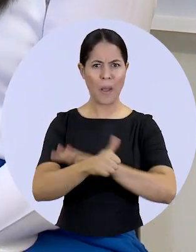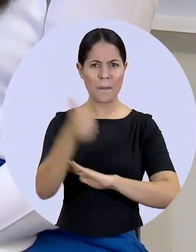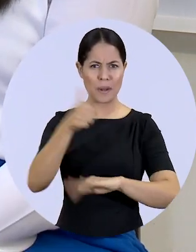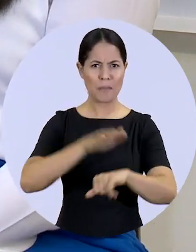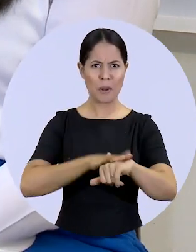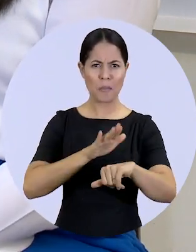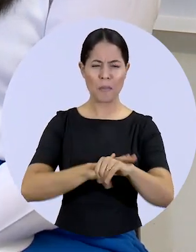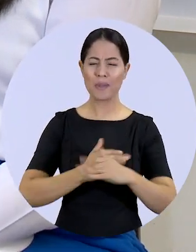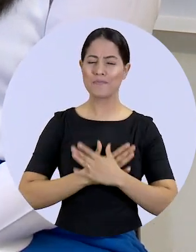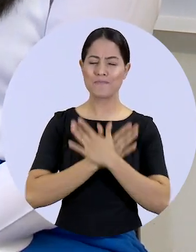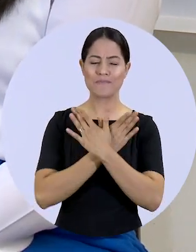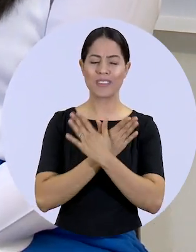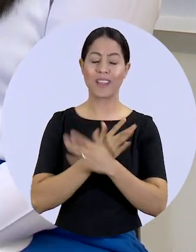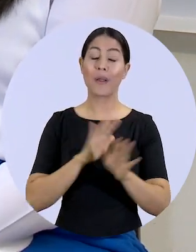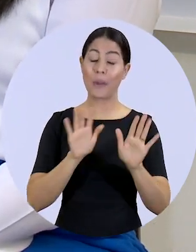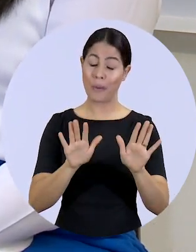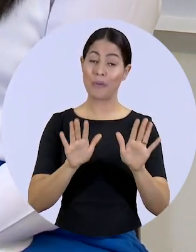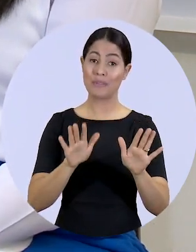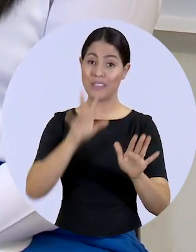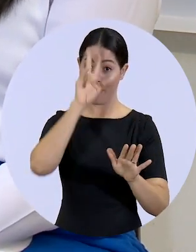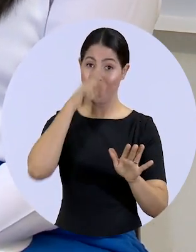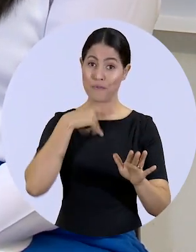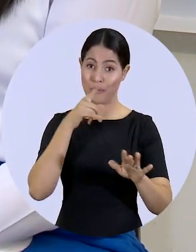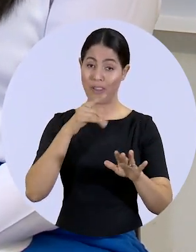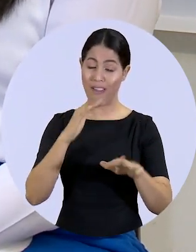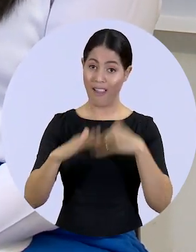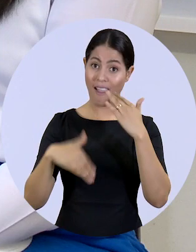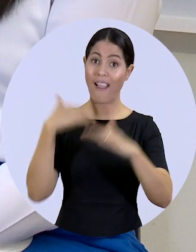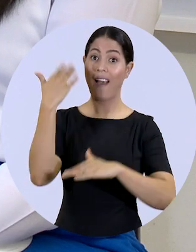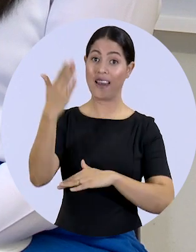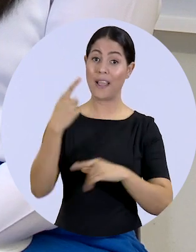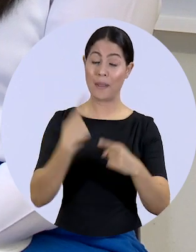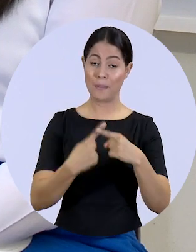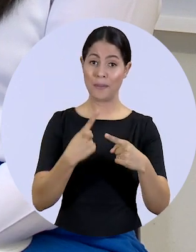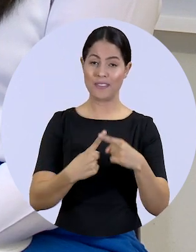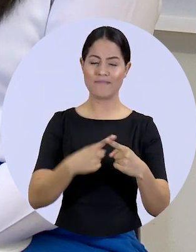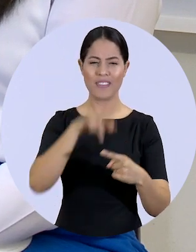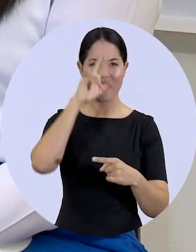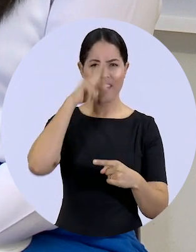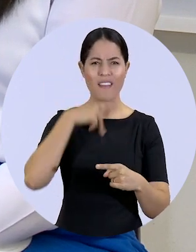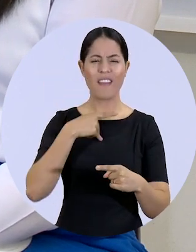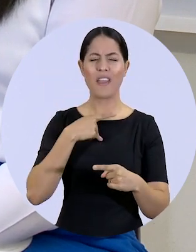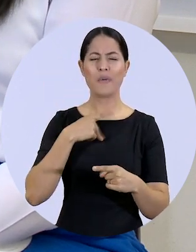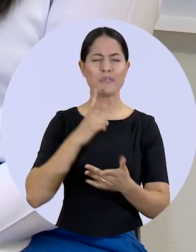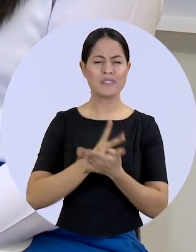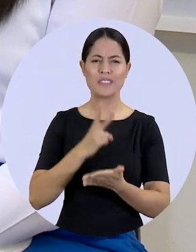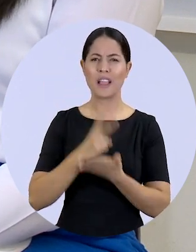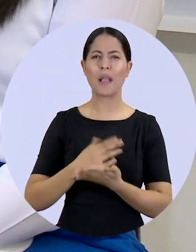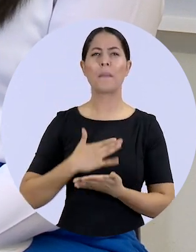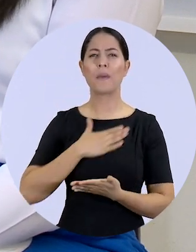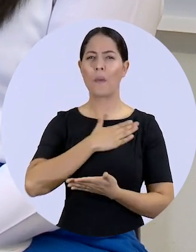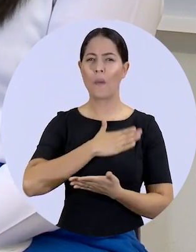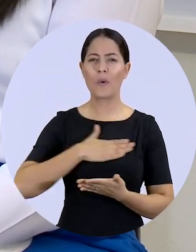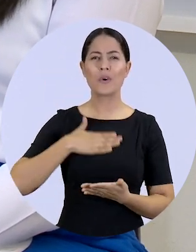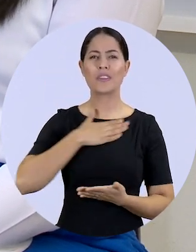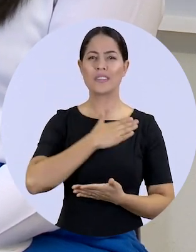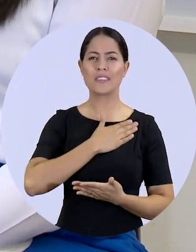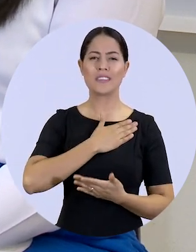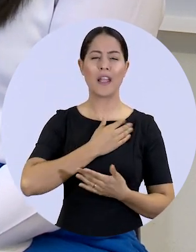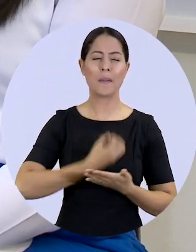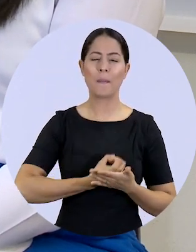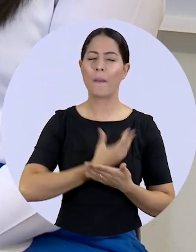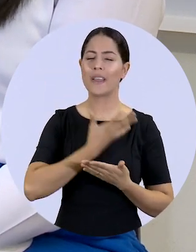realmente assim? Olha, eu fui muito além disso, quer dizer, na verdade, eu desde menino, eu gosto muito de poesia, poesia é uma